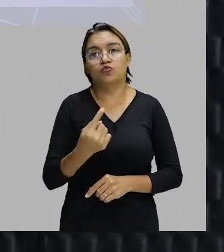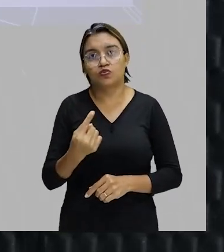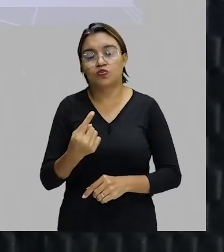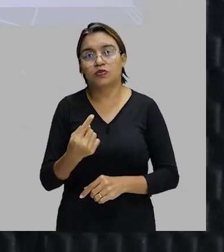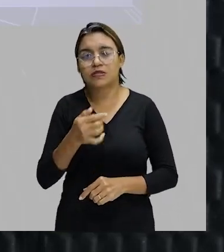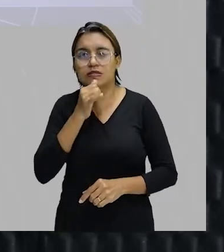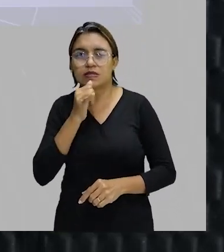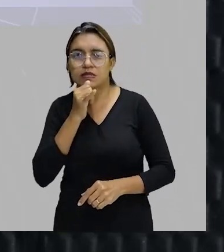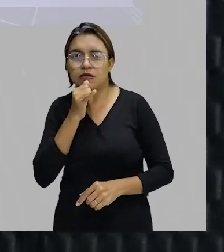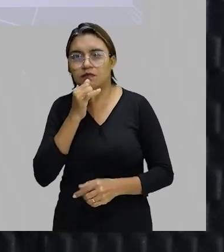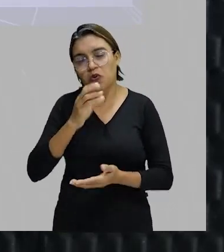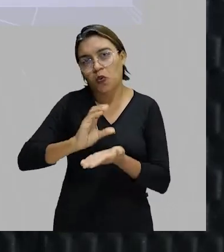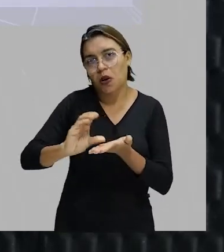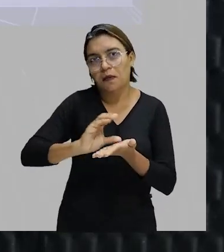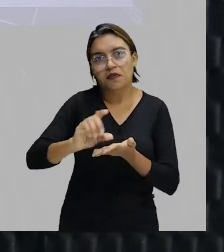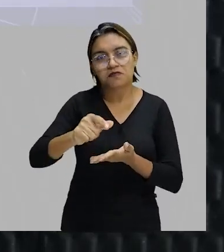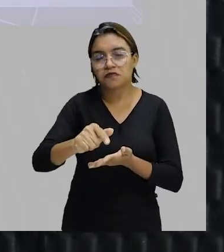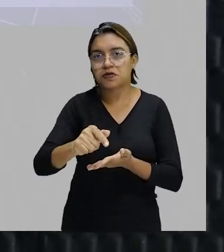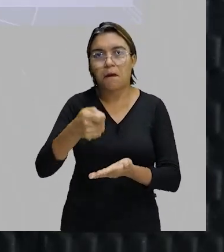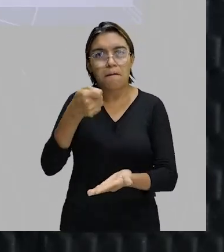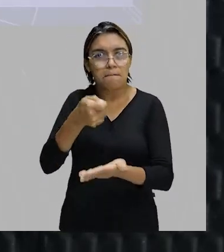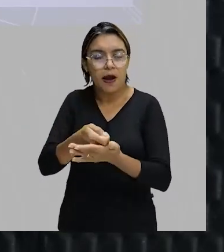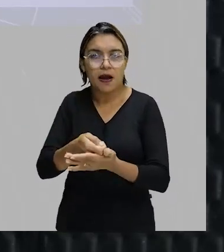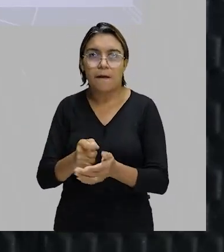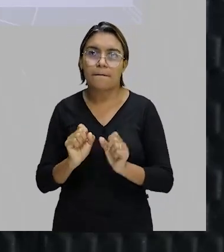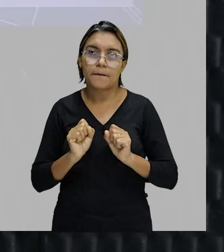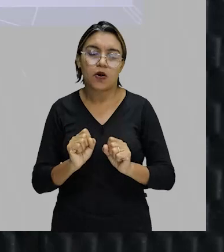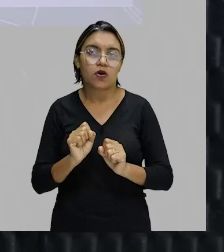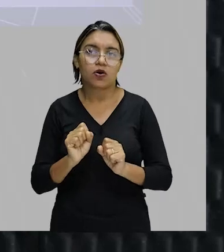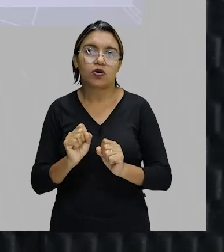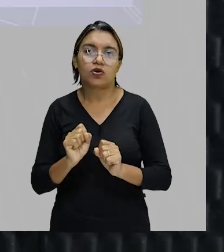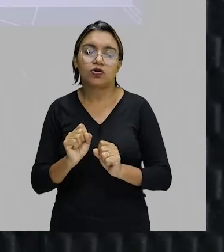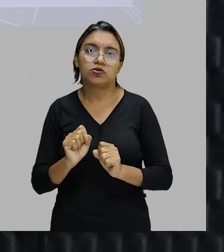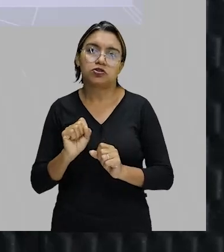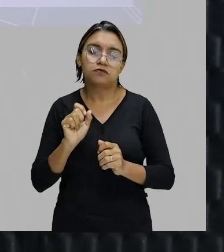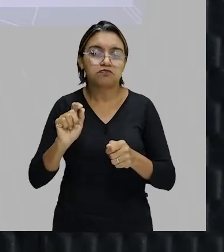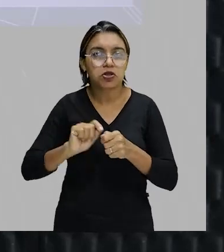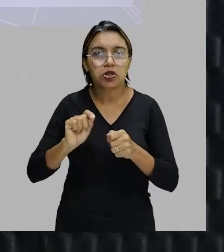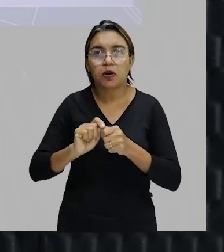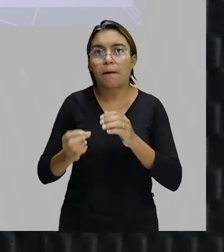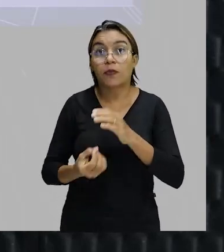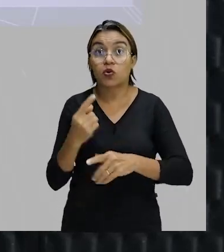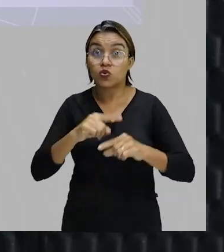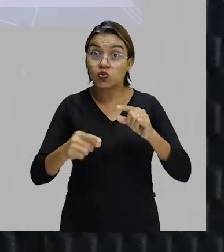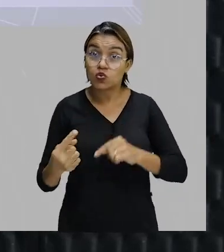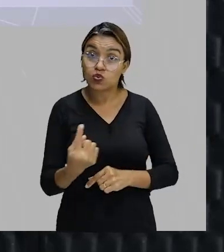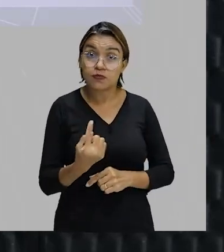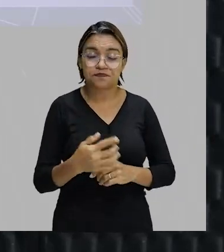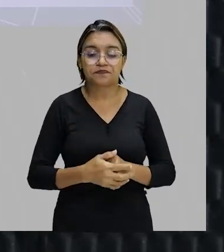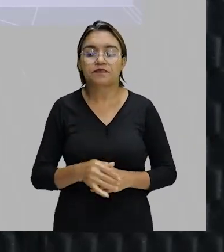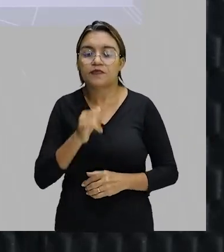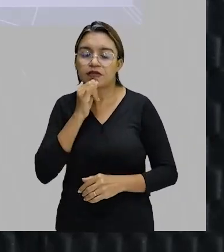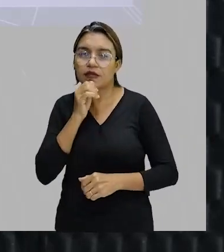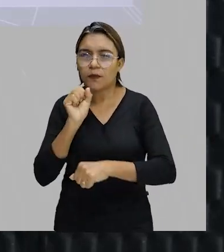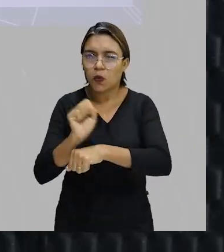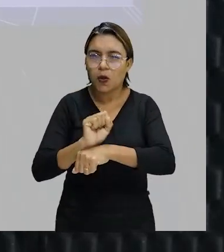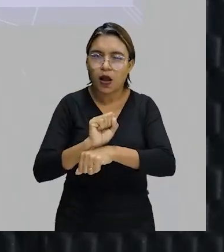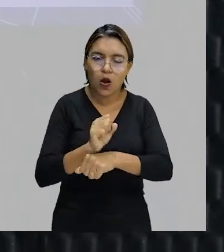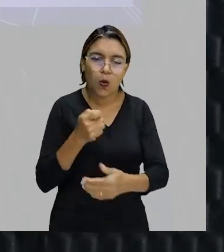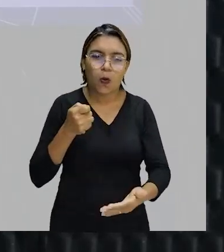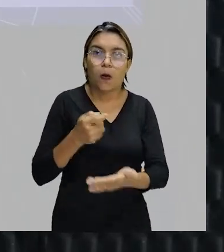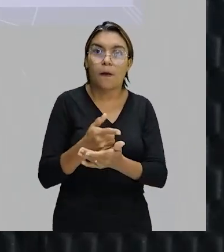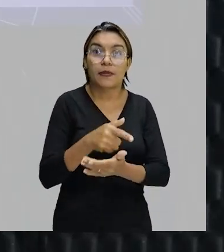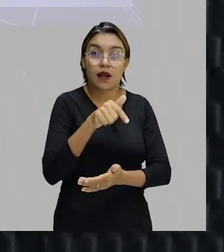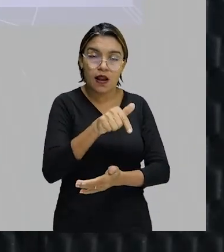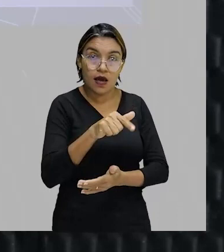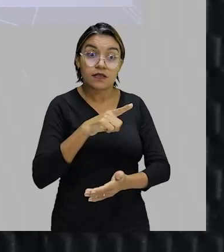processo de capital. Se tu tiver condições de pagar, tu pode fazer um produto individualizado. Então hoje, por exemplo, tu vai comprar um carro, sei lá,